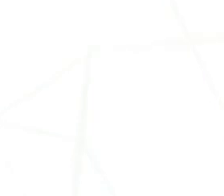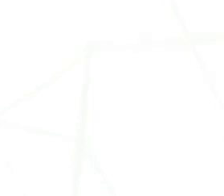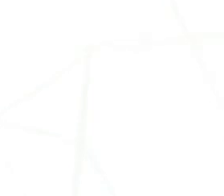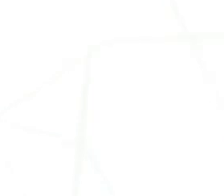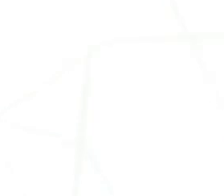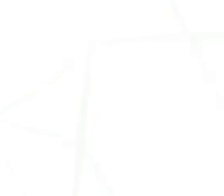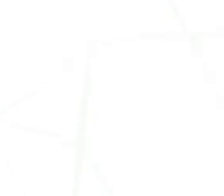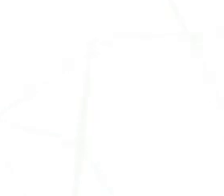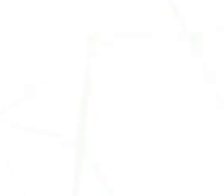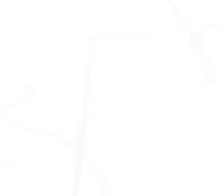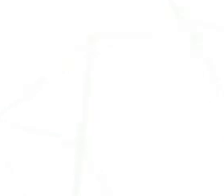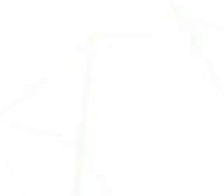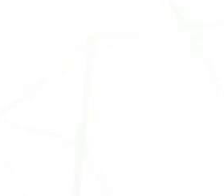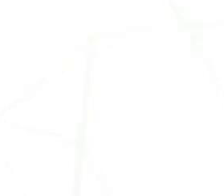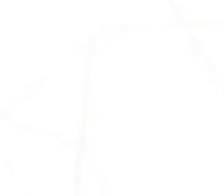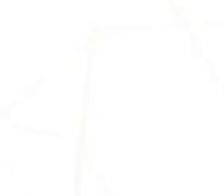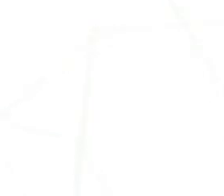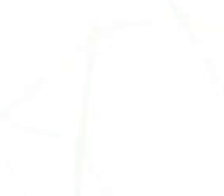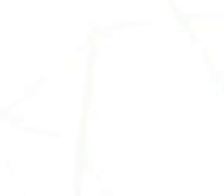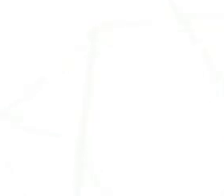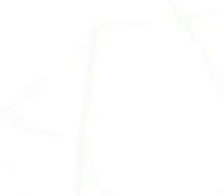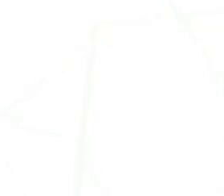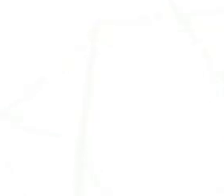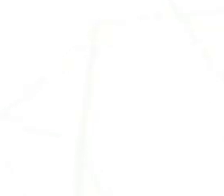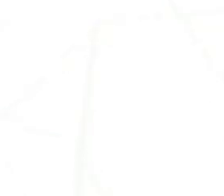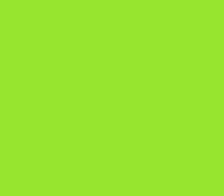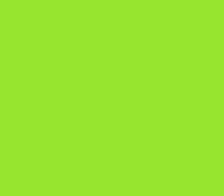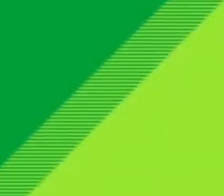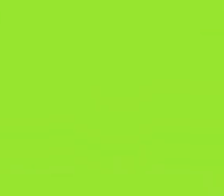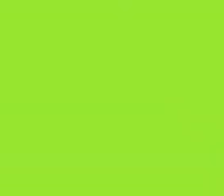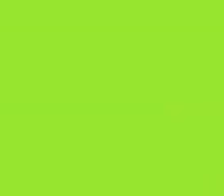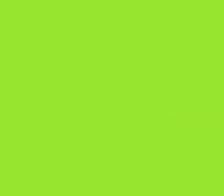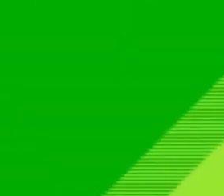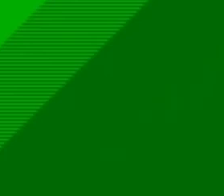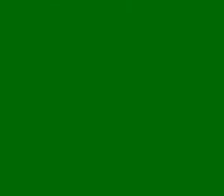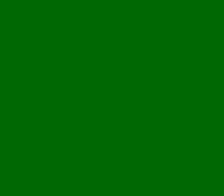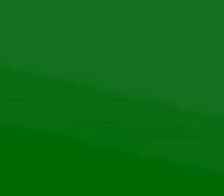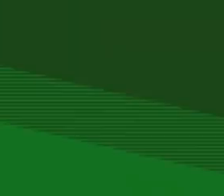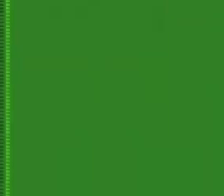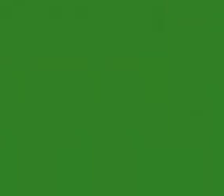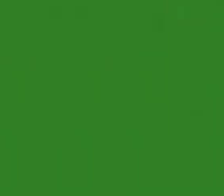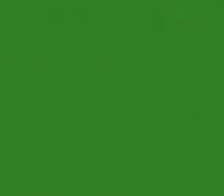Educação à distância, mudando realidades.